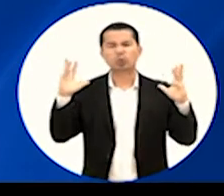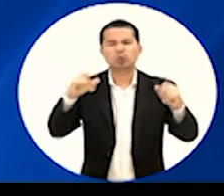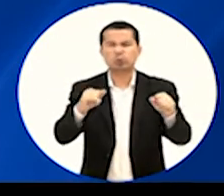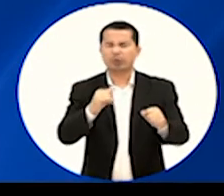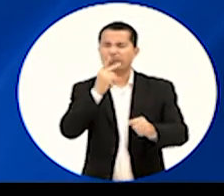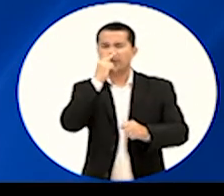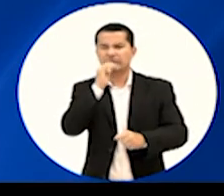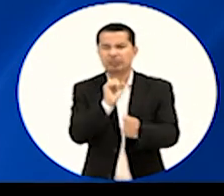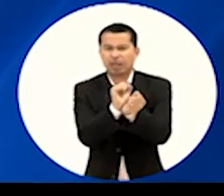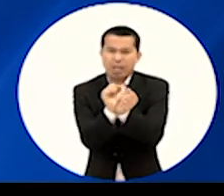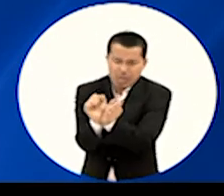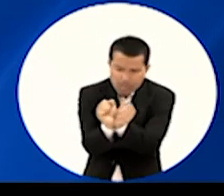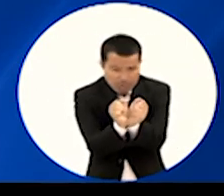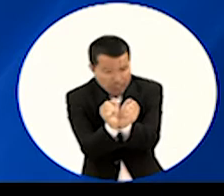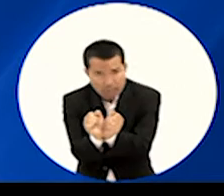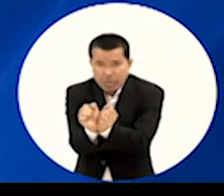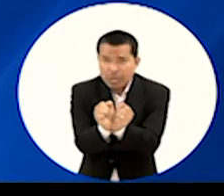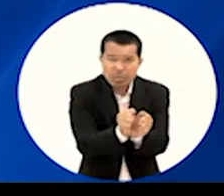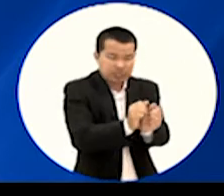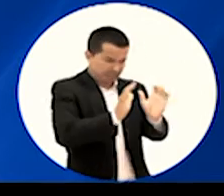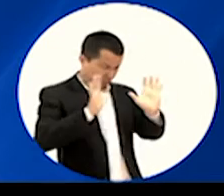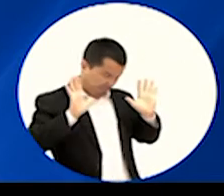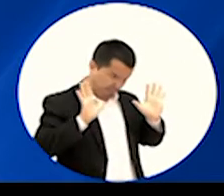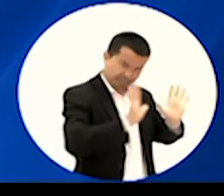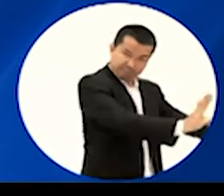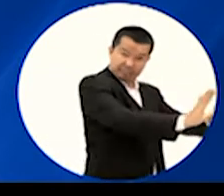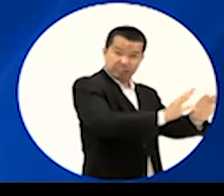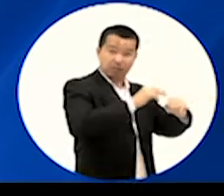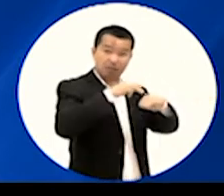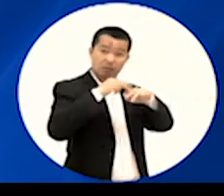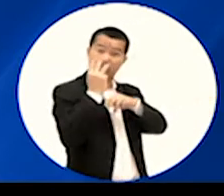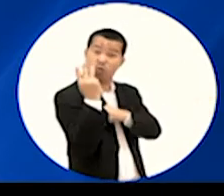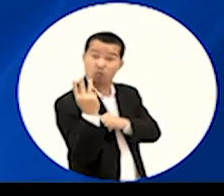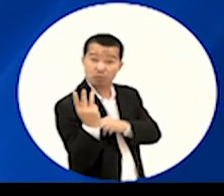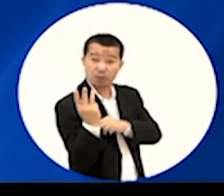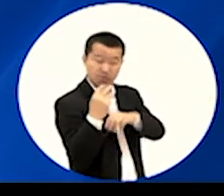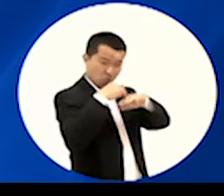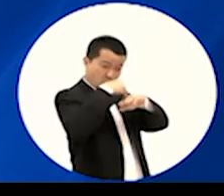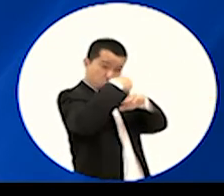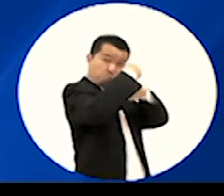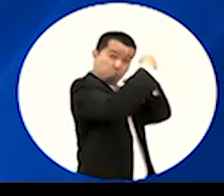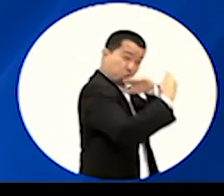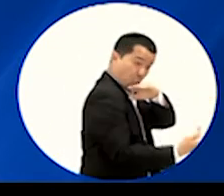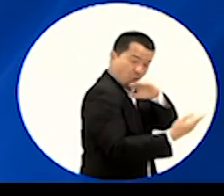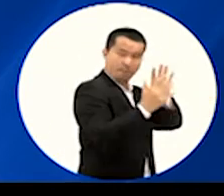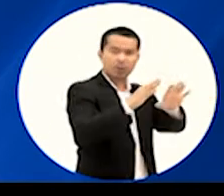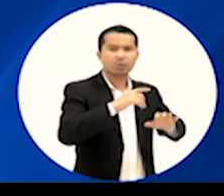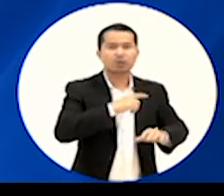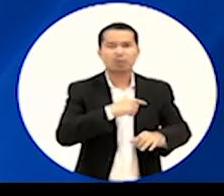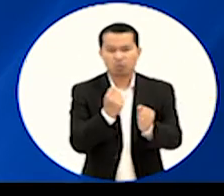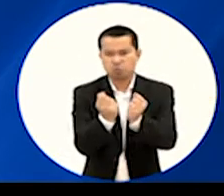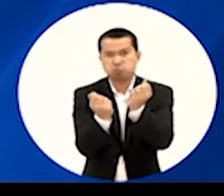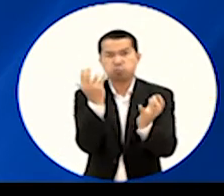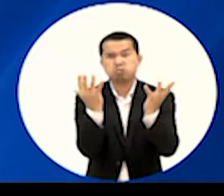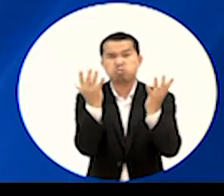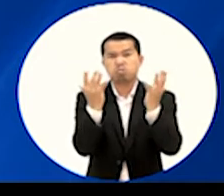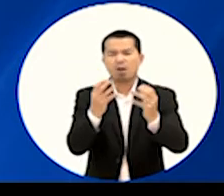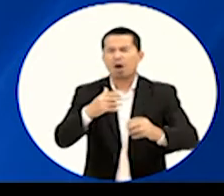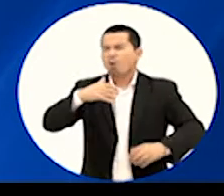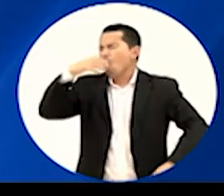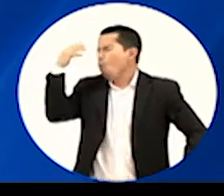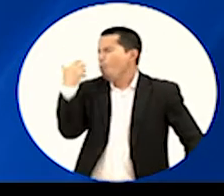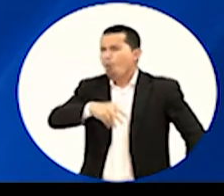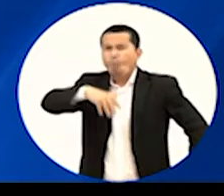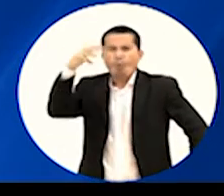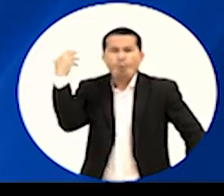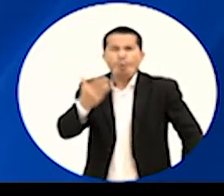roupas, foram amarrados e jogados na fornalha. E a ordem do rei tinha sido cumprida, e a fornalha estava mais quente do